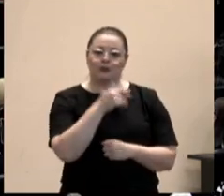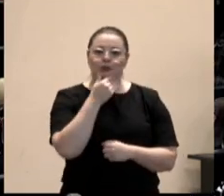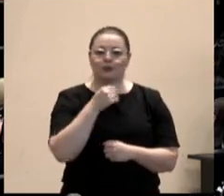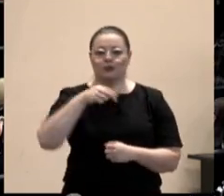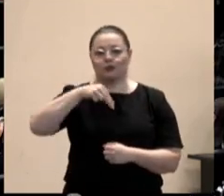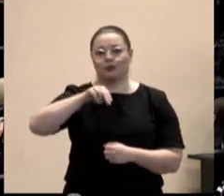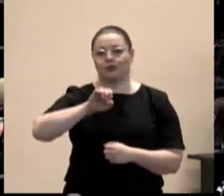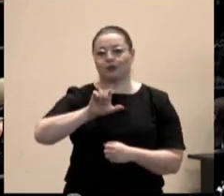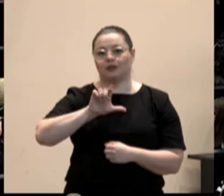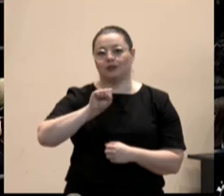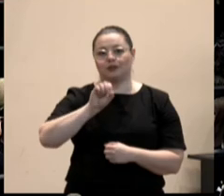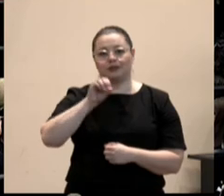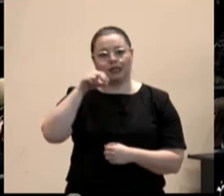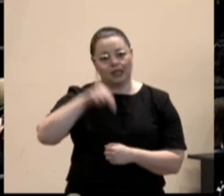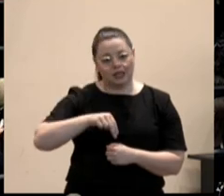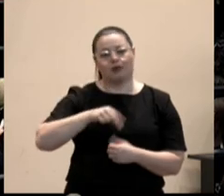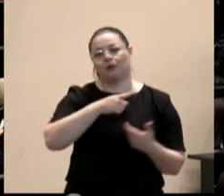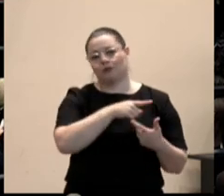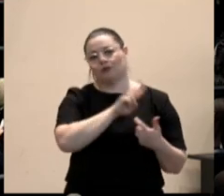suas considerações.